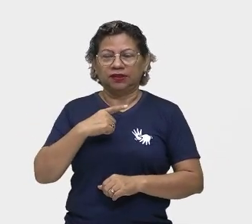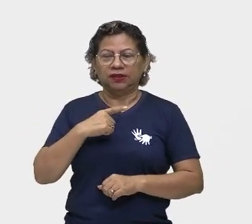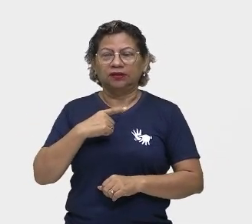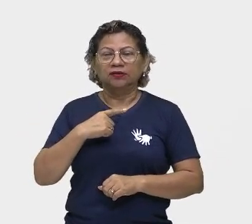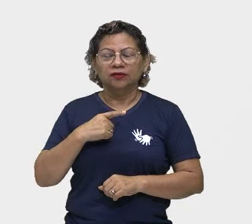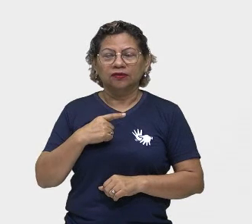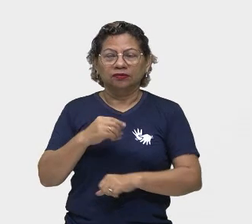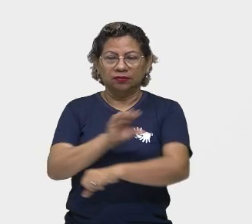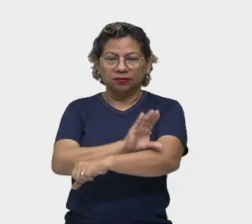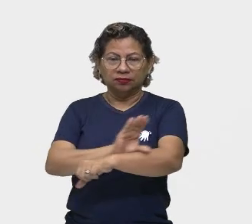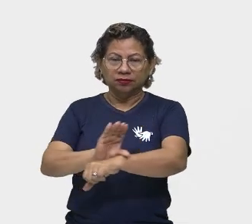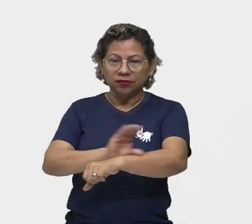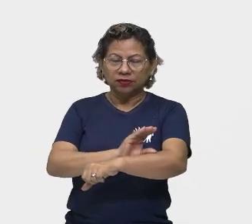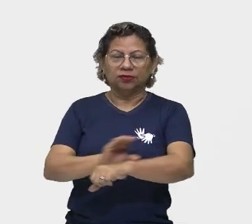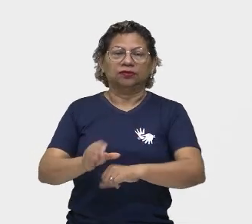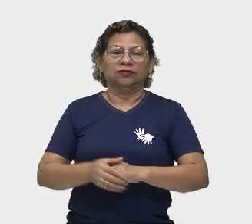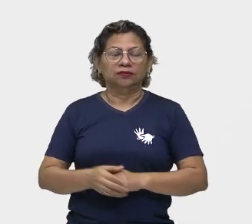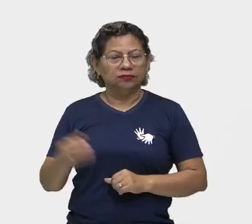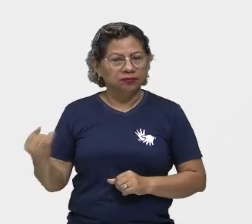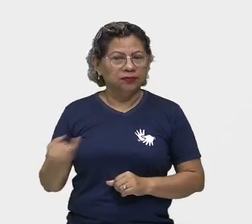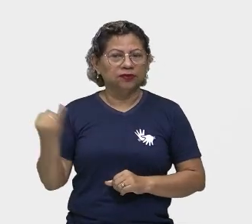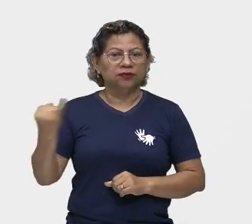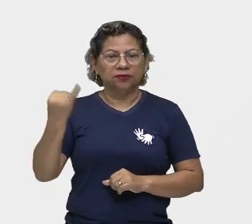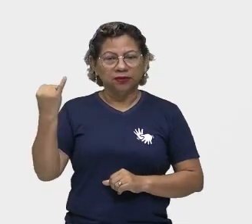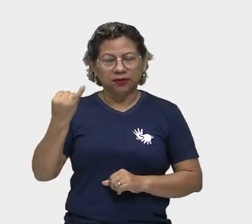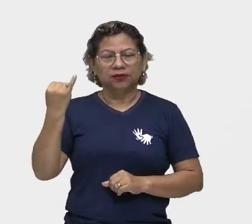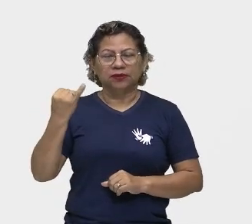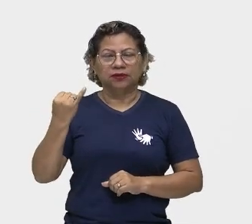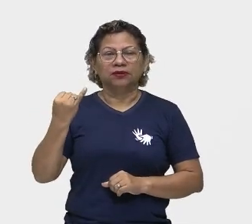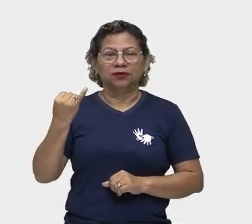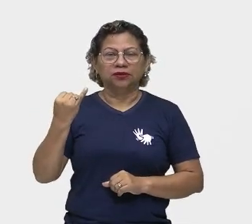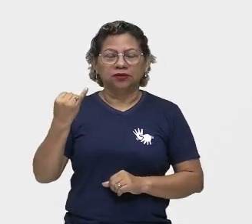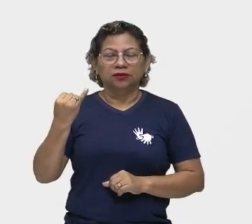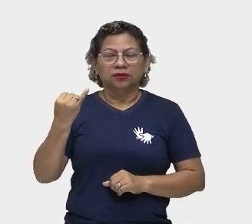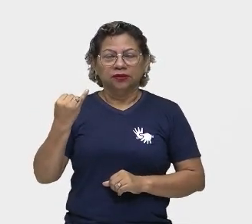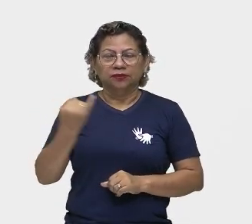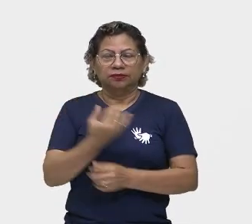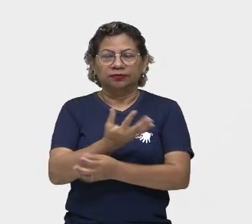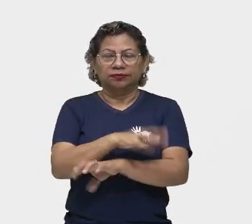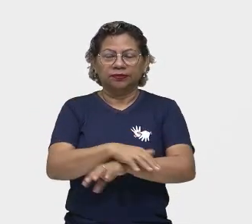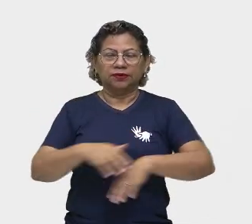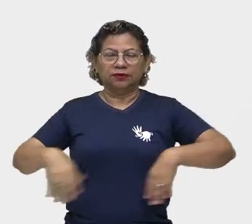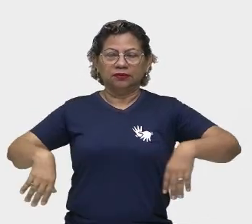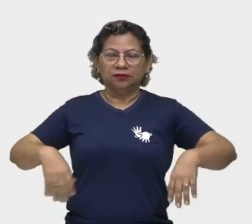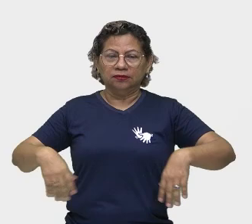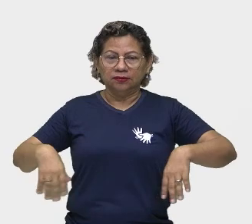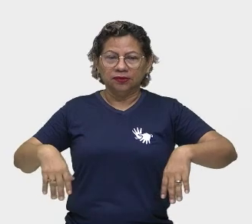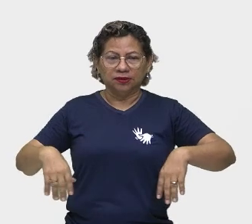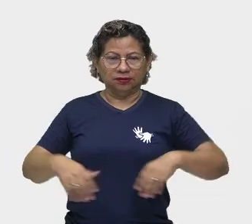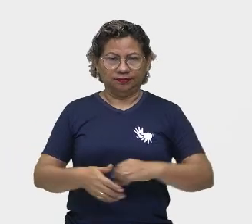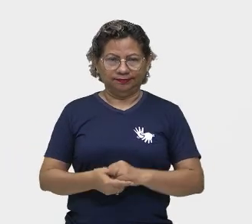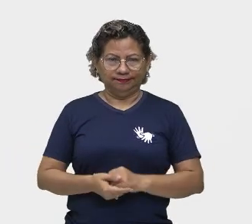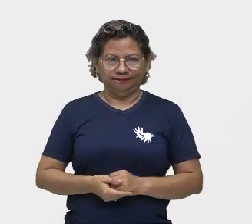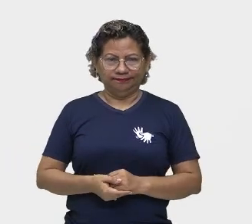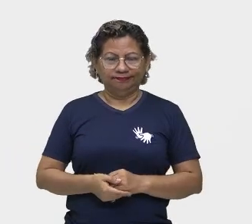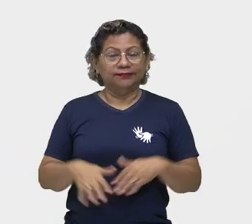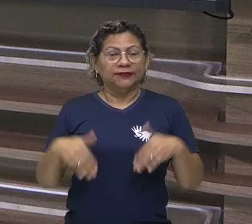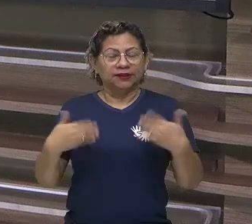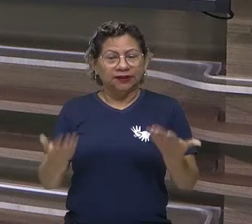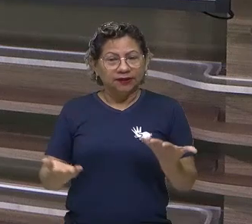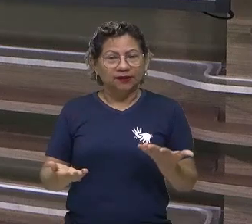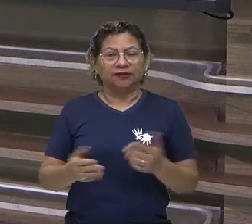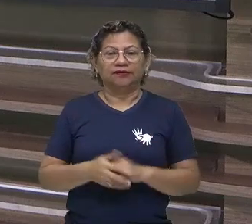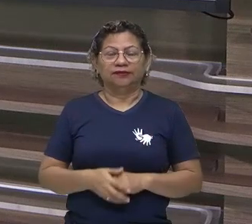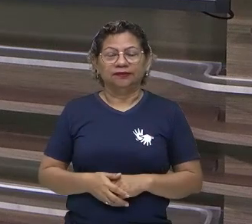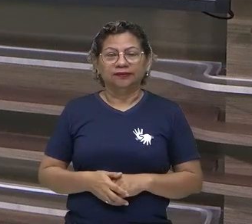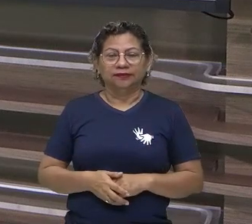esse processo ele é fundamental para a manutenção da integridade do esqueleto tá então a gente falou aí para